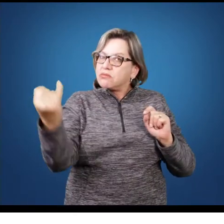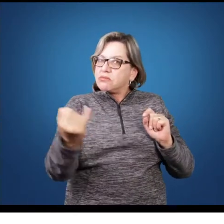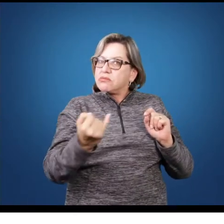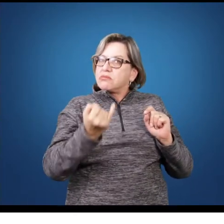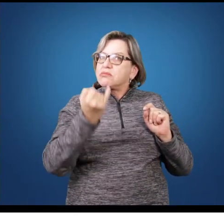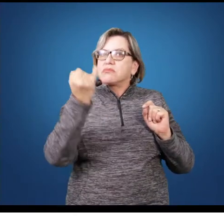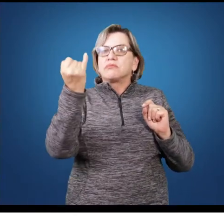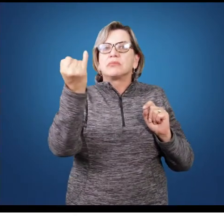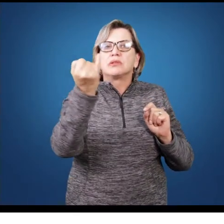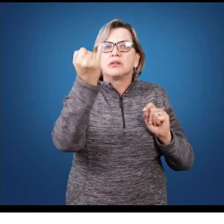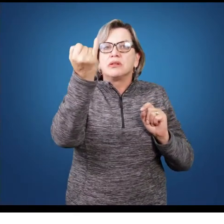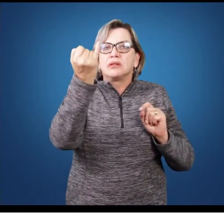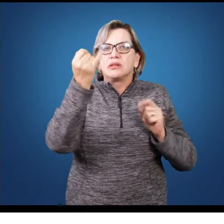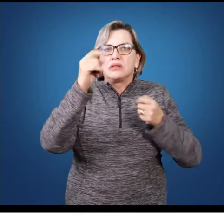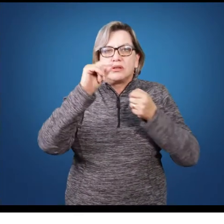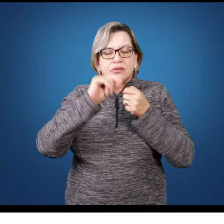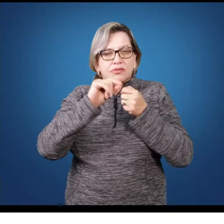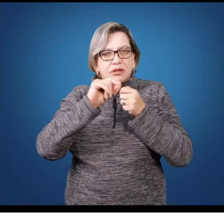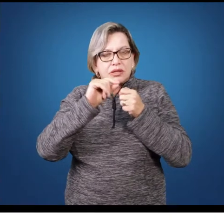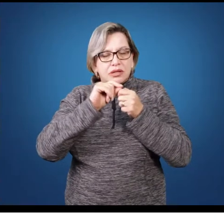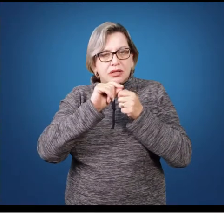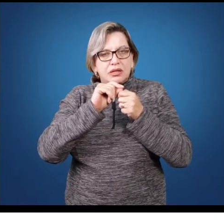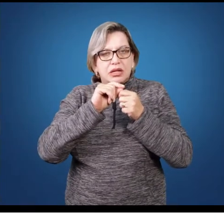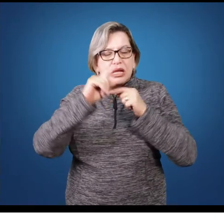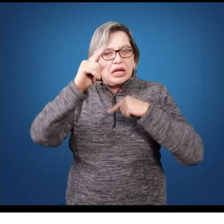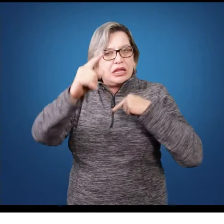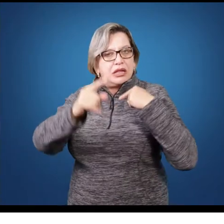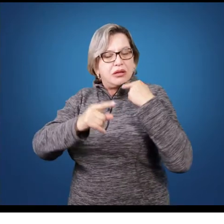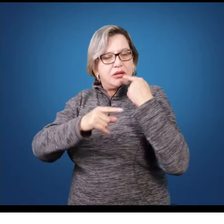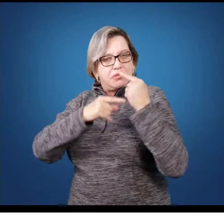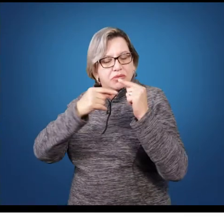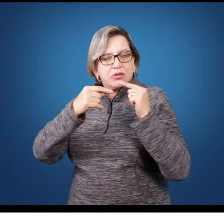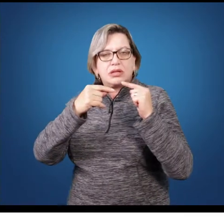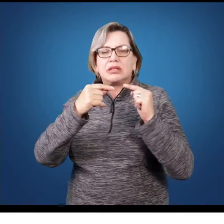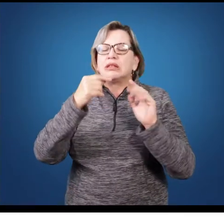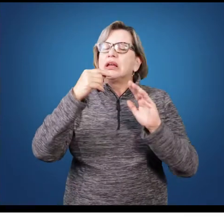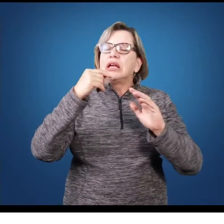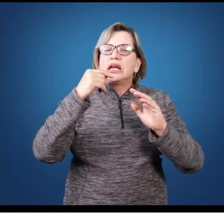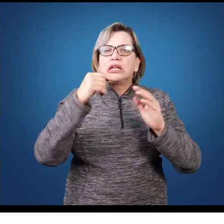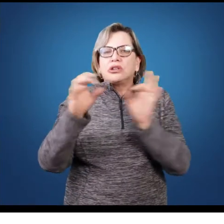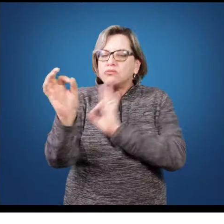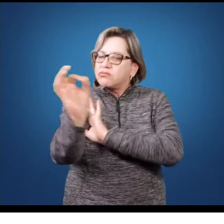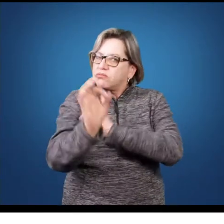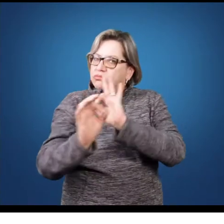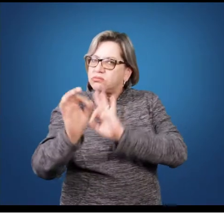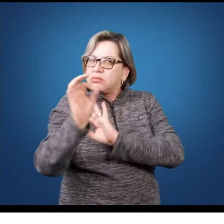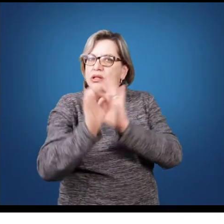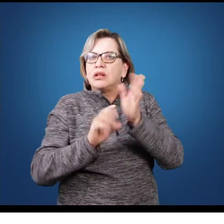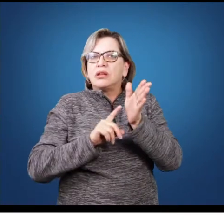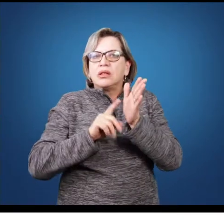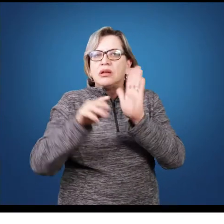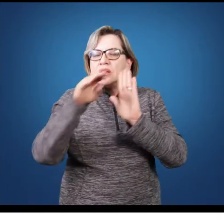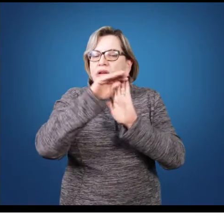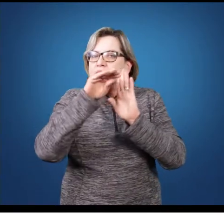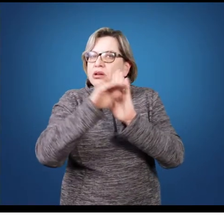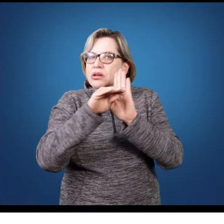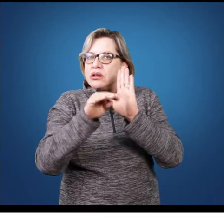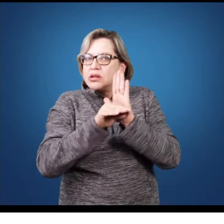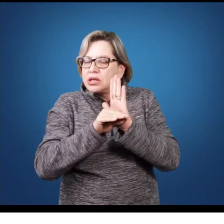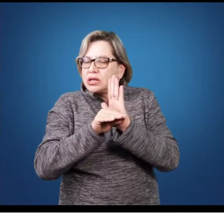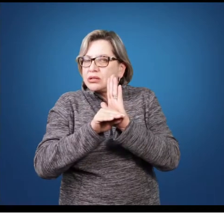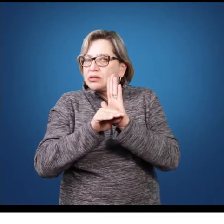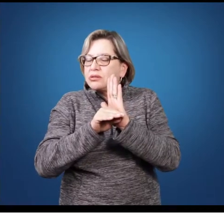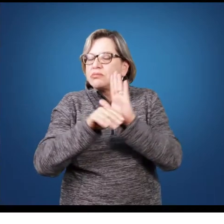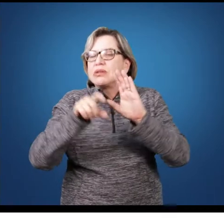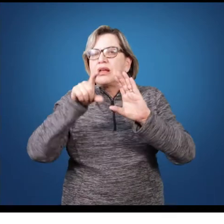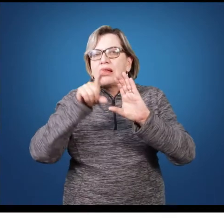fundamental e as demais etapas da pesquisa dependem da estruturação desse projeto.